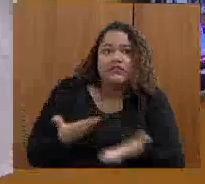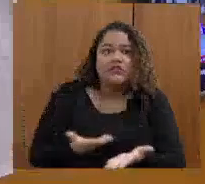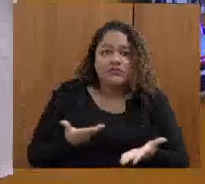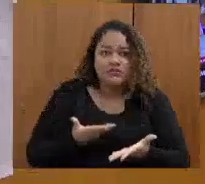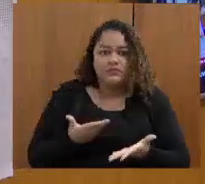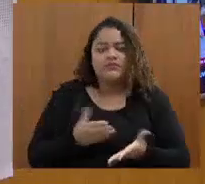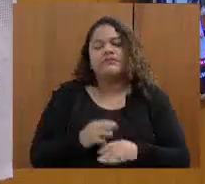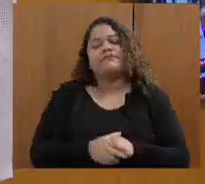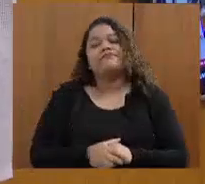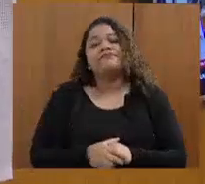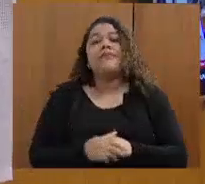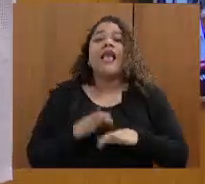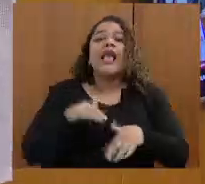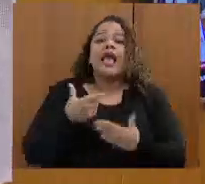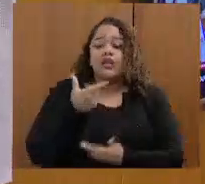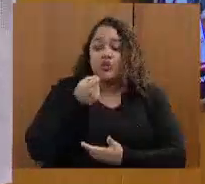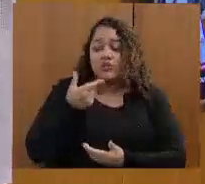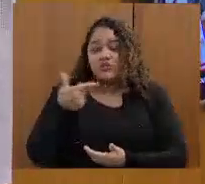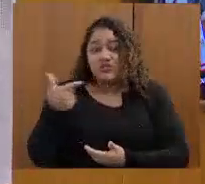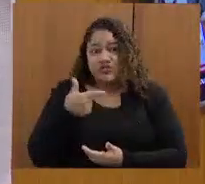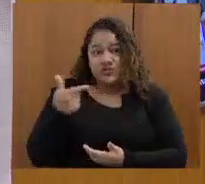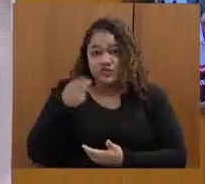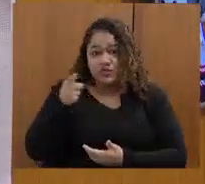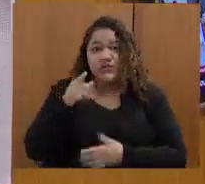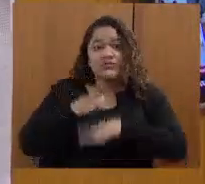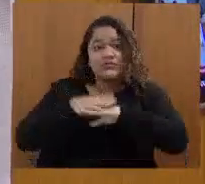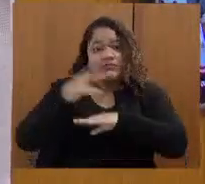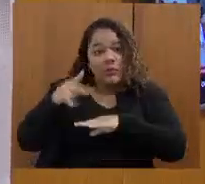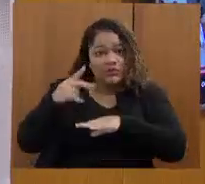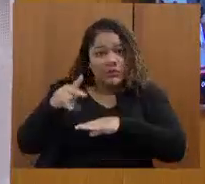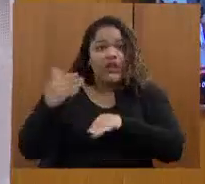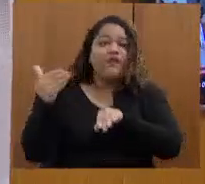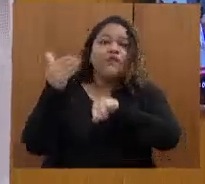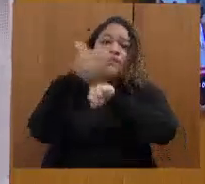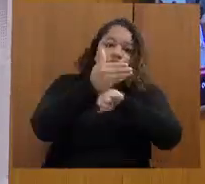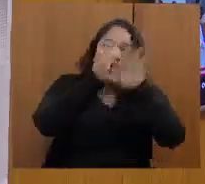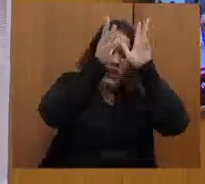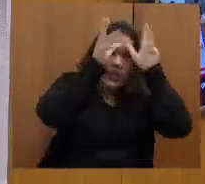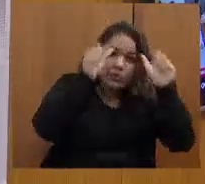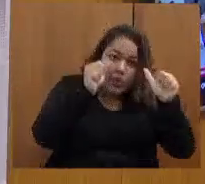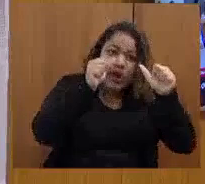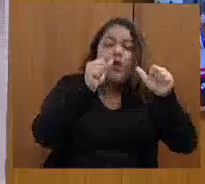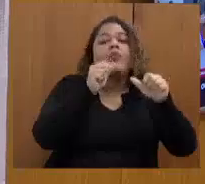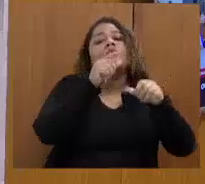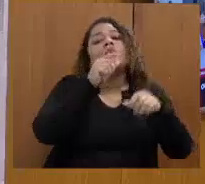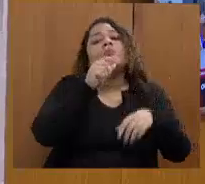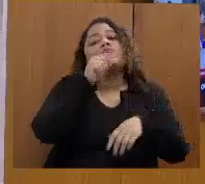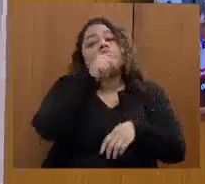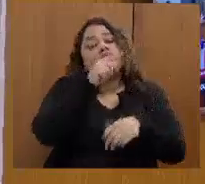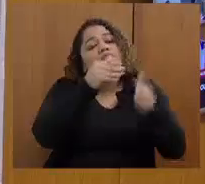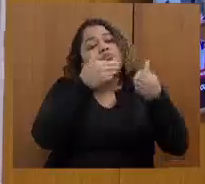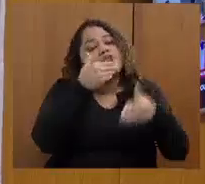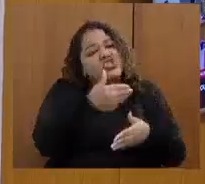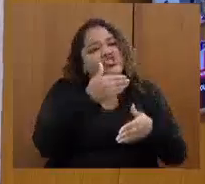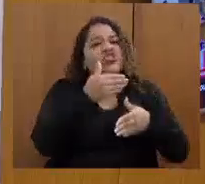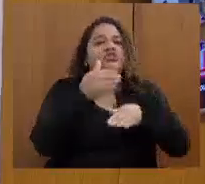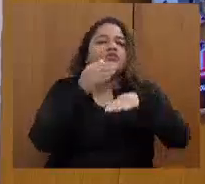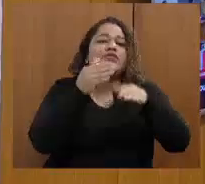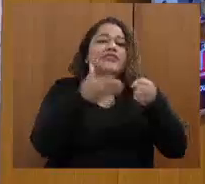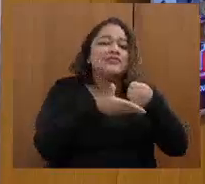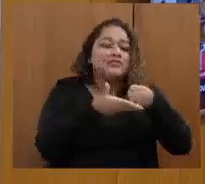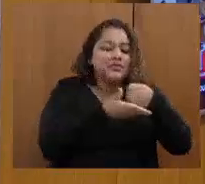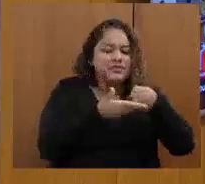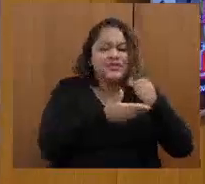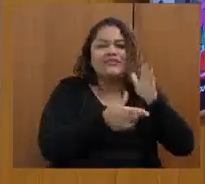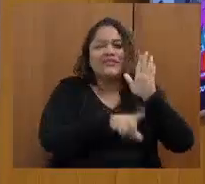o governo foi ao tribunal pedir a declaração de inconstitucionalidade da legislação do piso o que